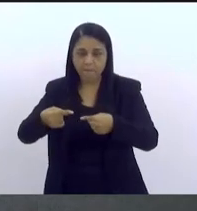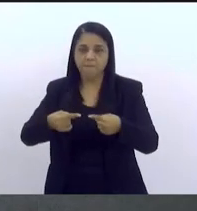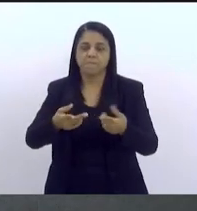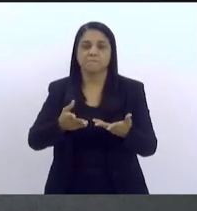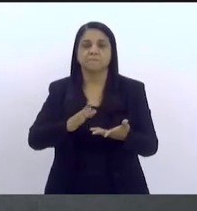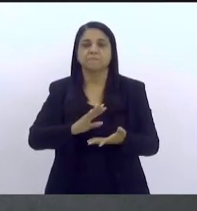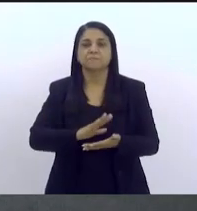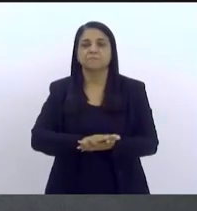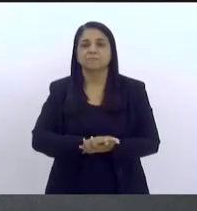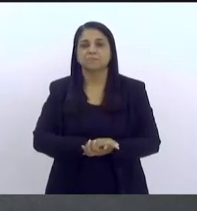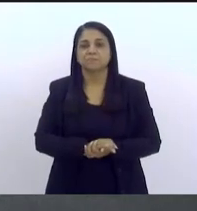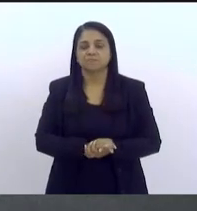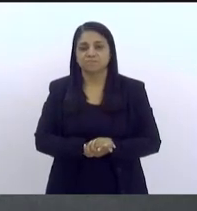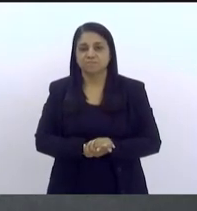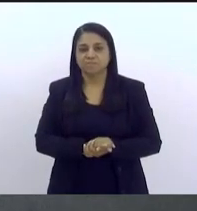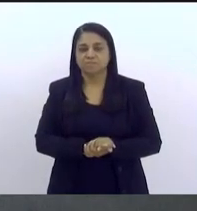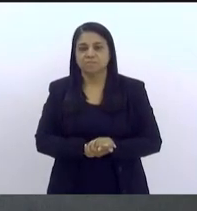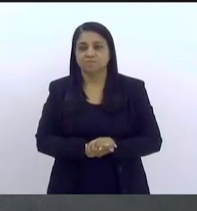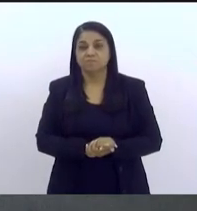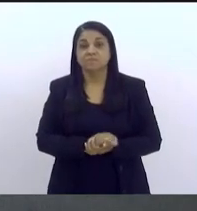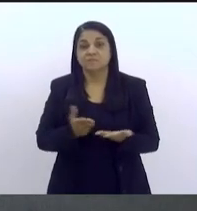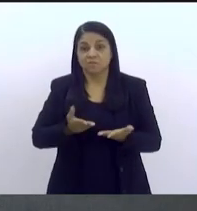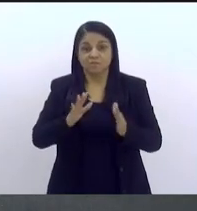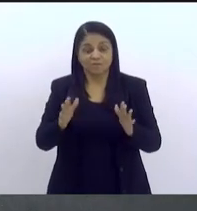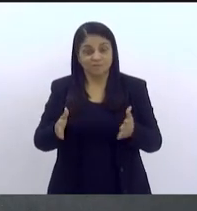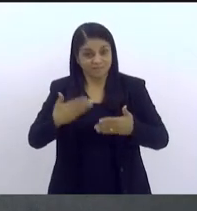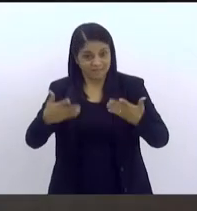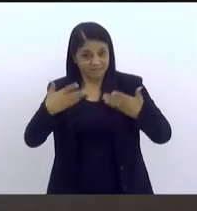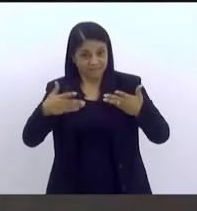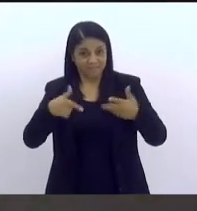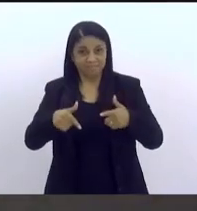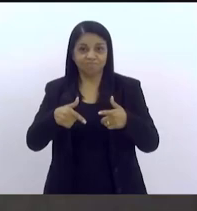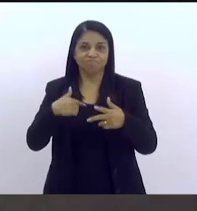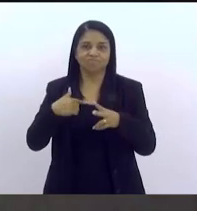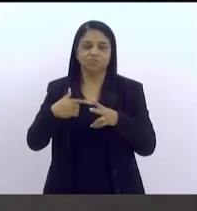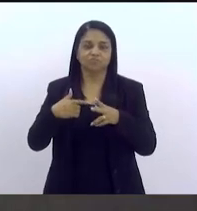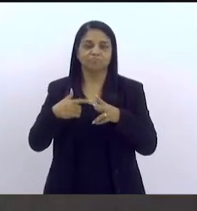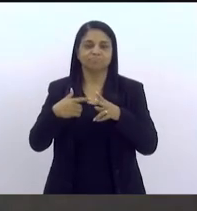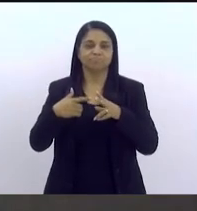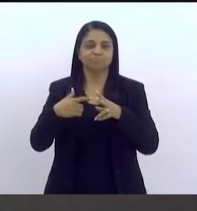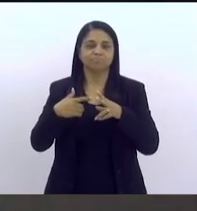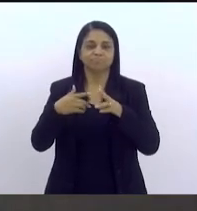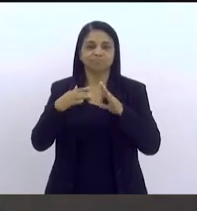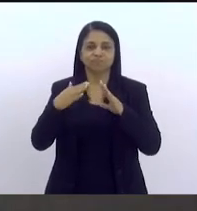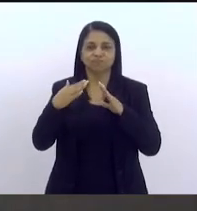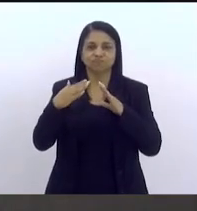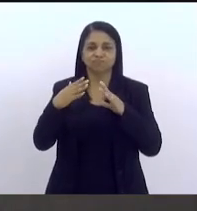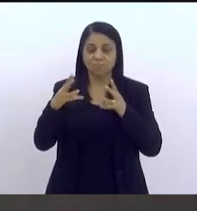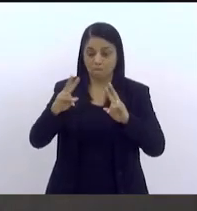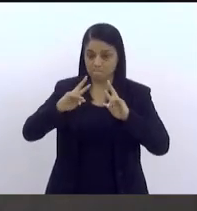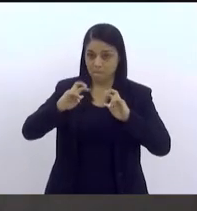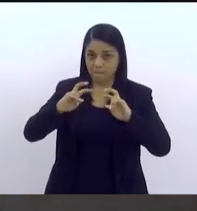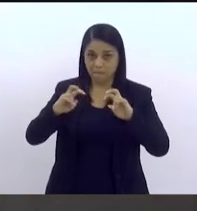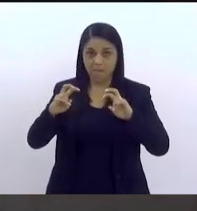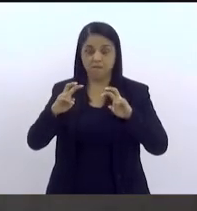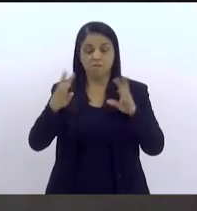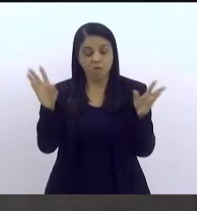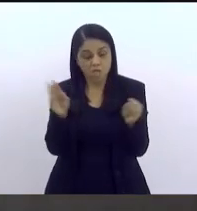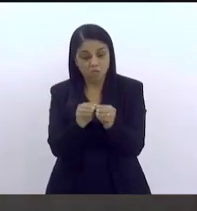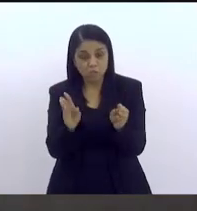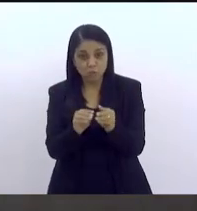Enquanto você se animam eu vou só chamar atenção de alguns aspectos que foram tratados aqui para a gente ter uma espécie de